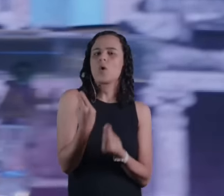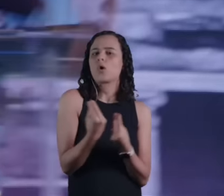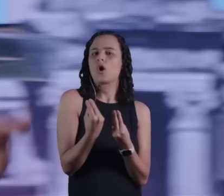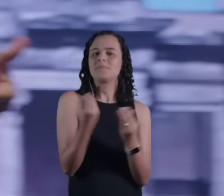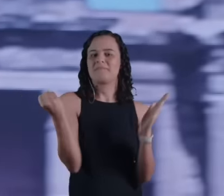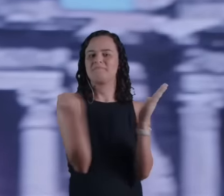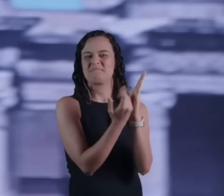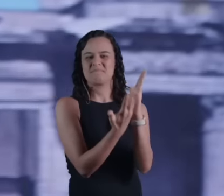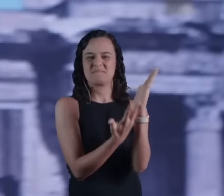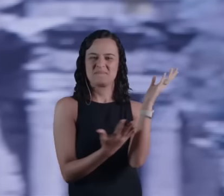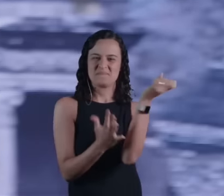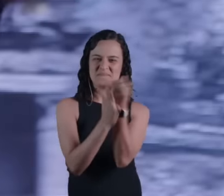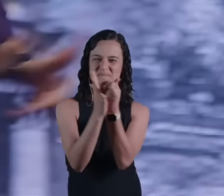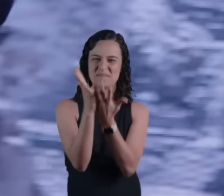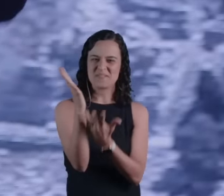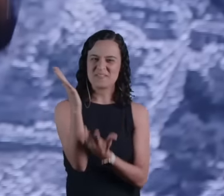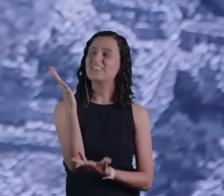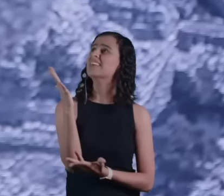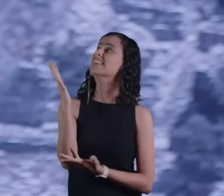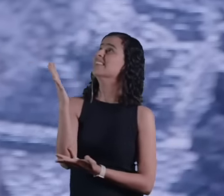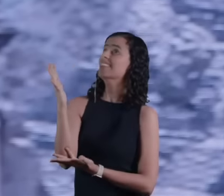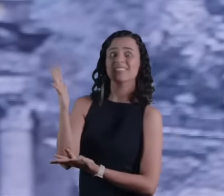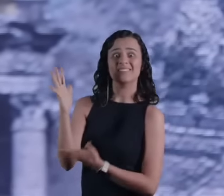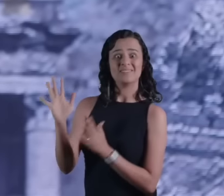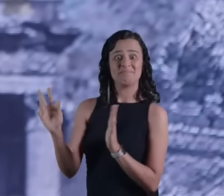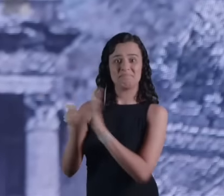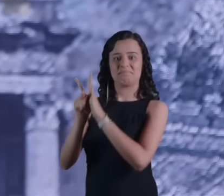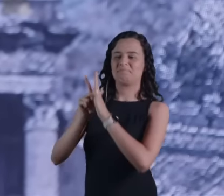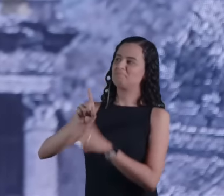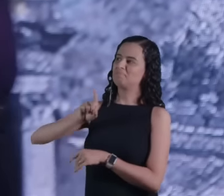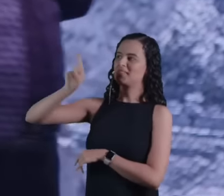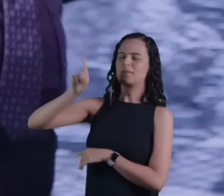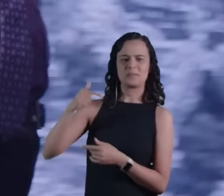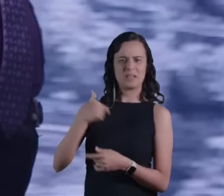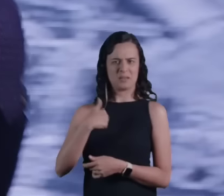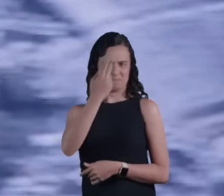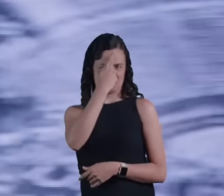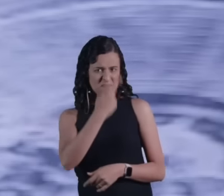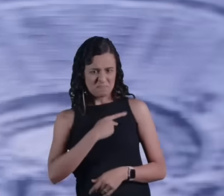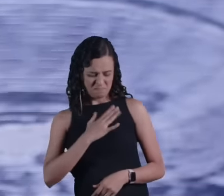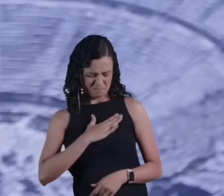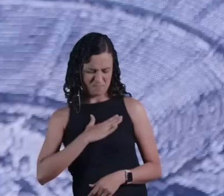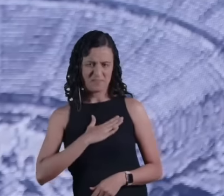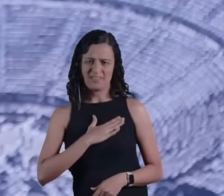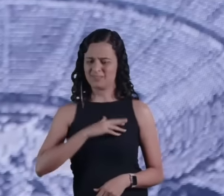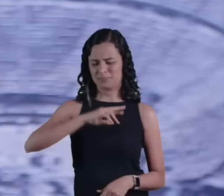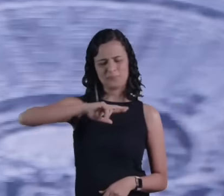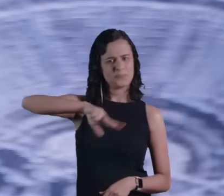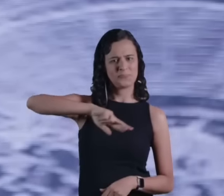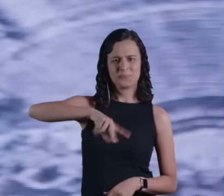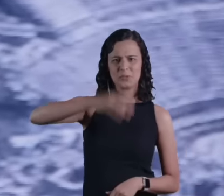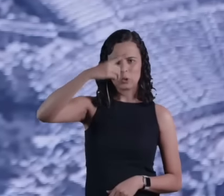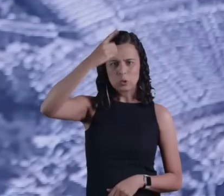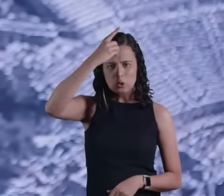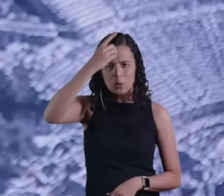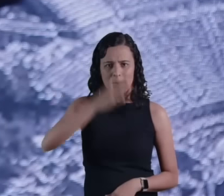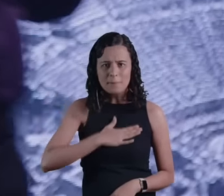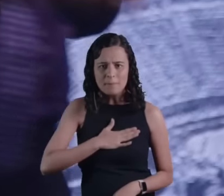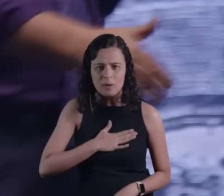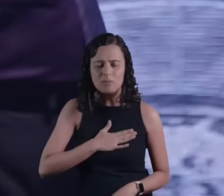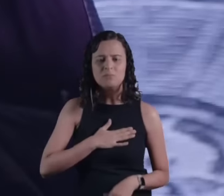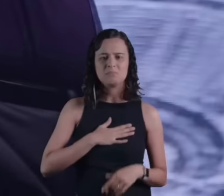seu sangue. Então nós somos de Jesus. Eu não sou meu, a minha vida é minha, os meus dons não são meus, o